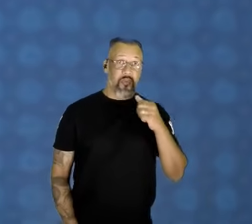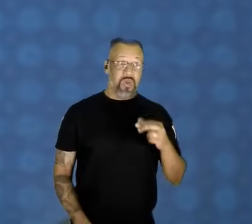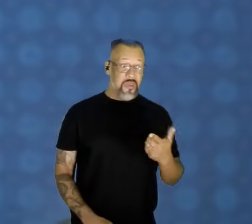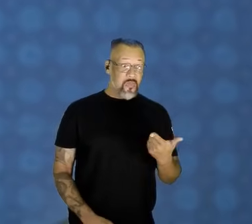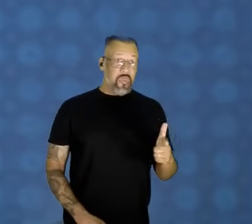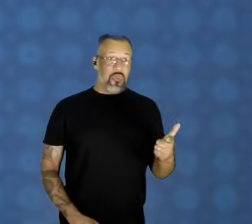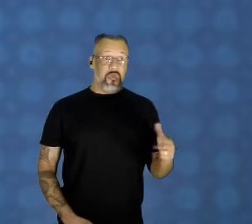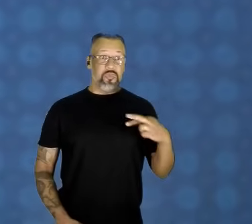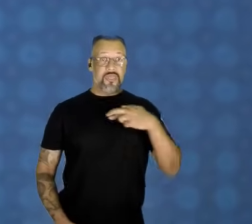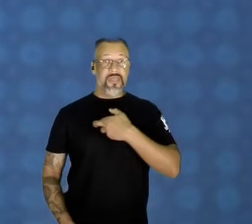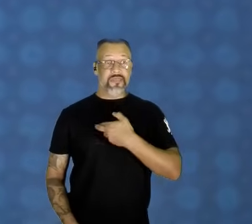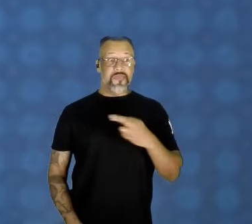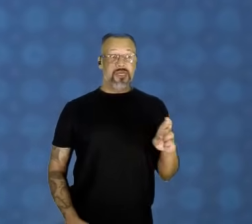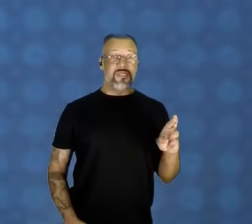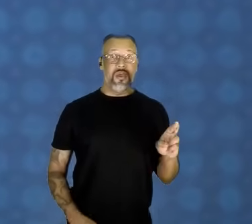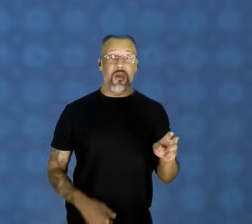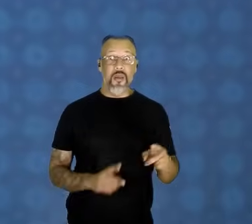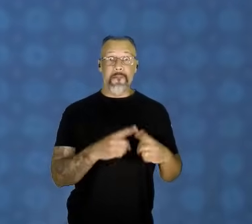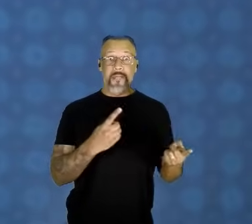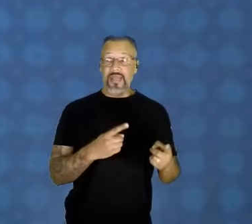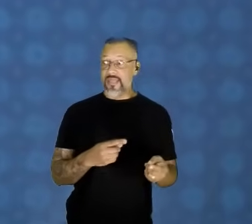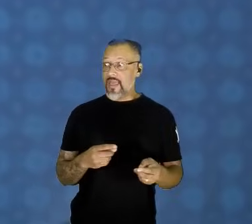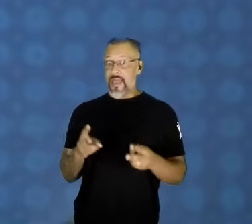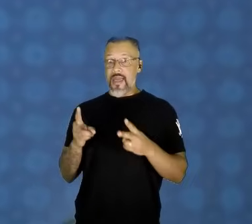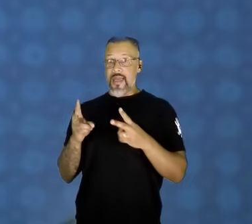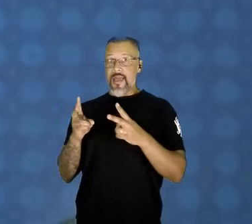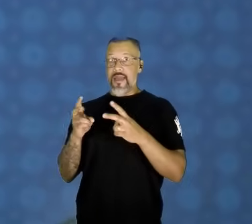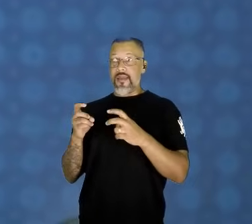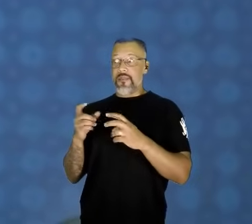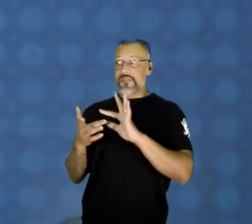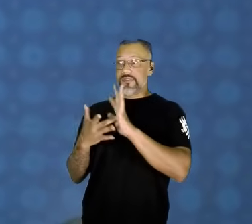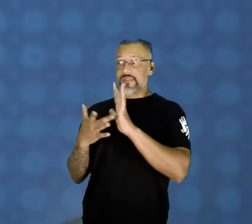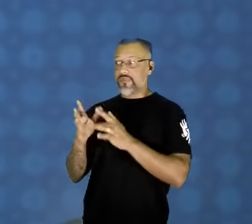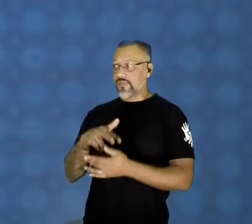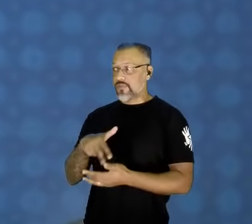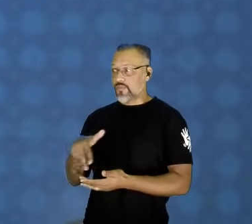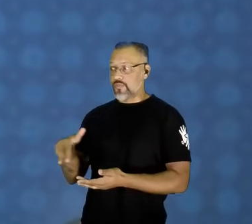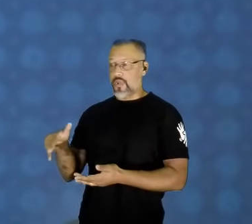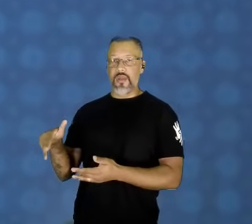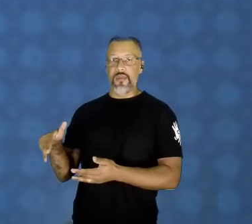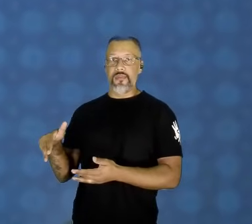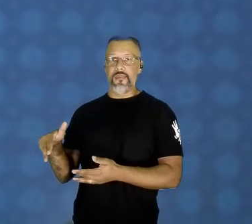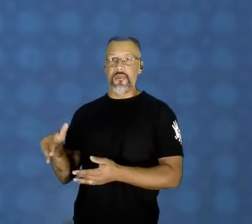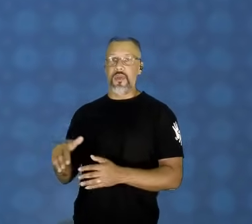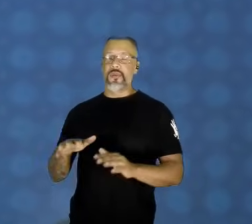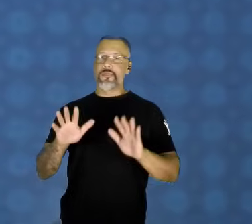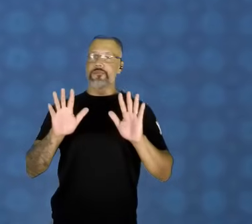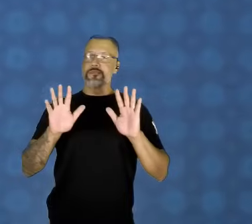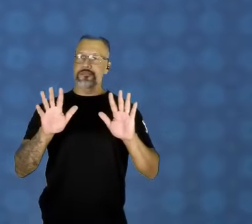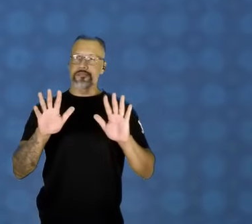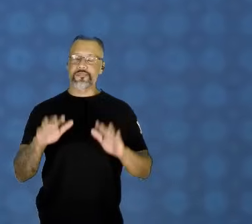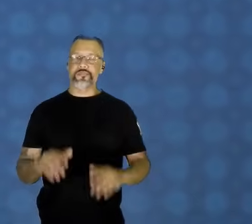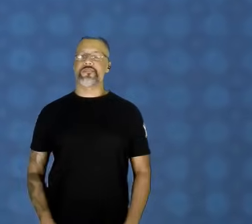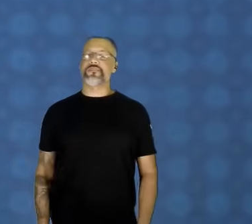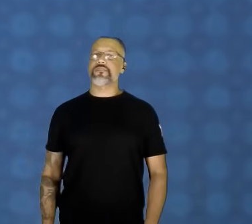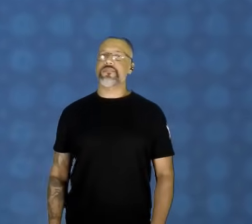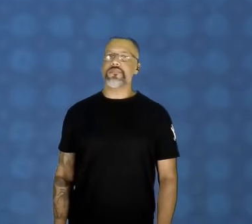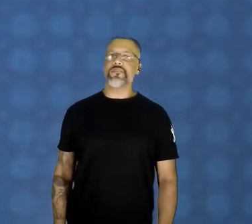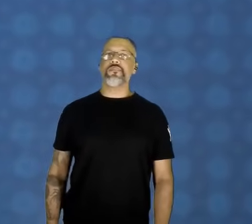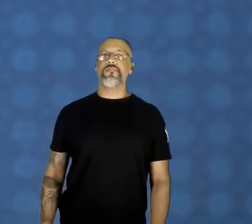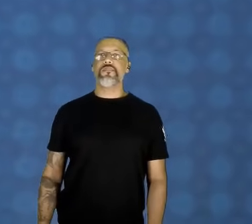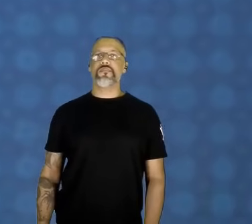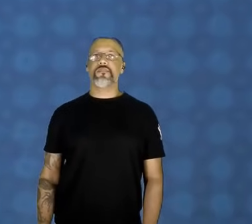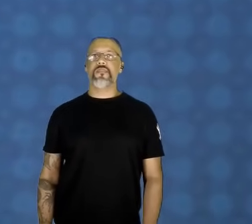Jesus. Vamos começar a conversar e ter uma conversa madura aqui, ok? Para nós,